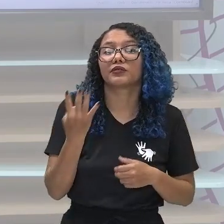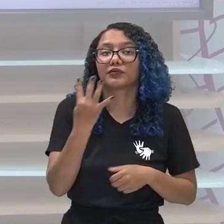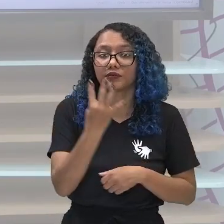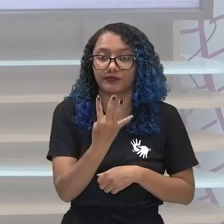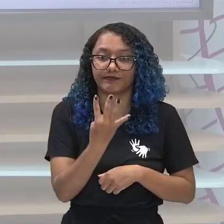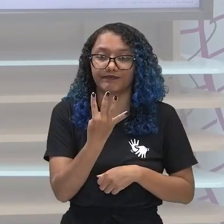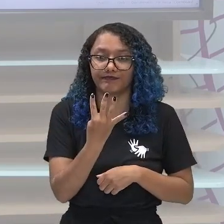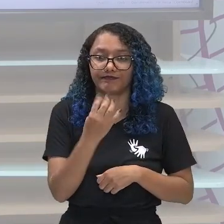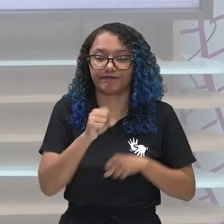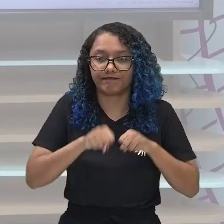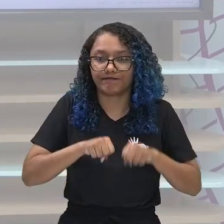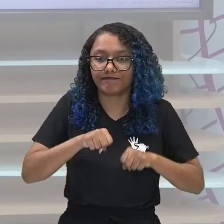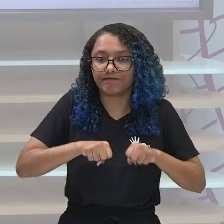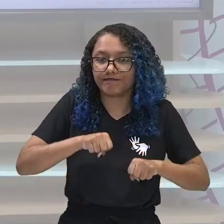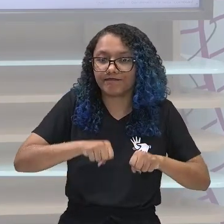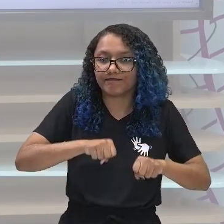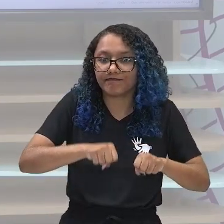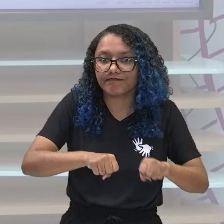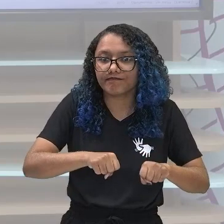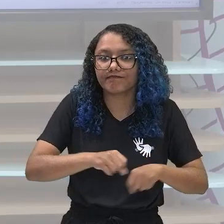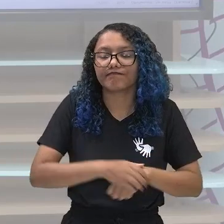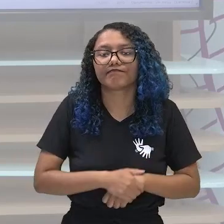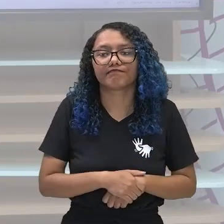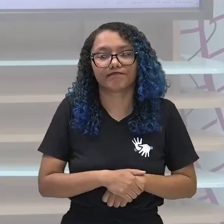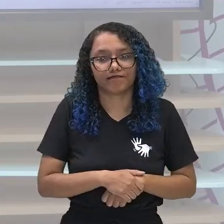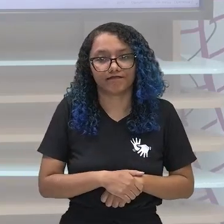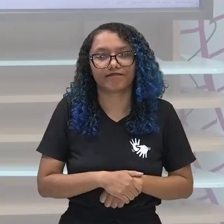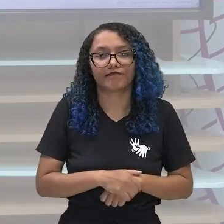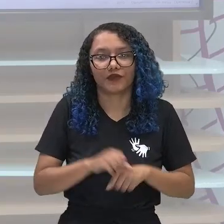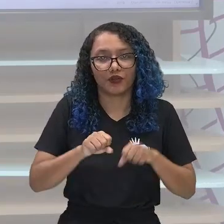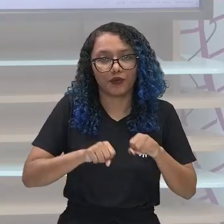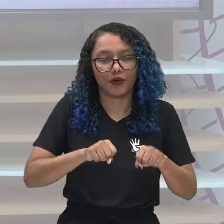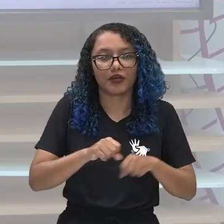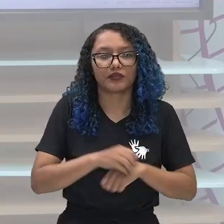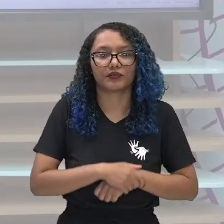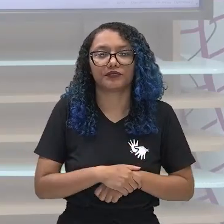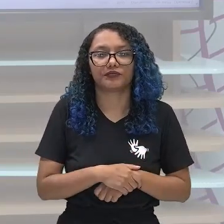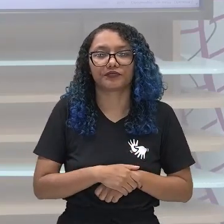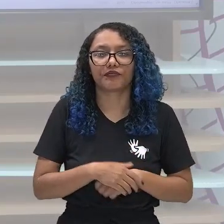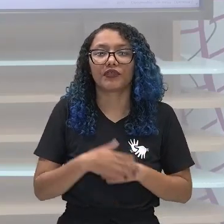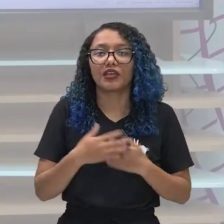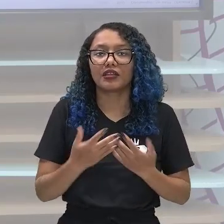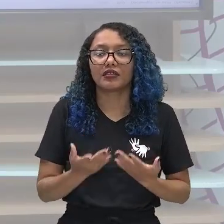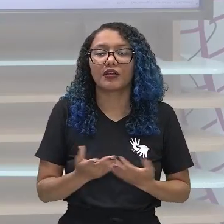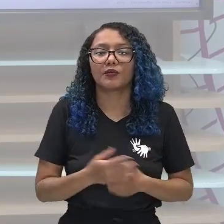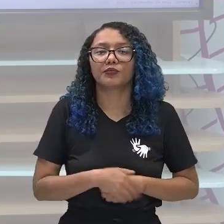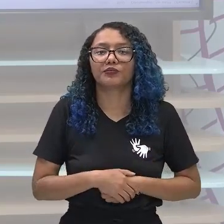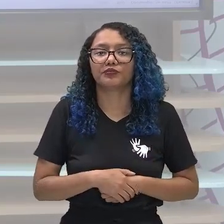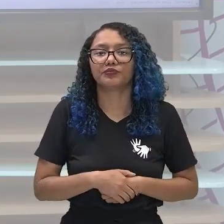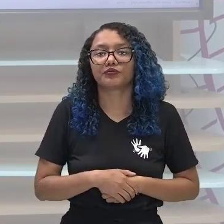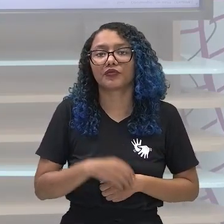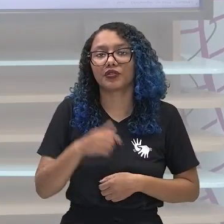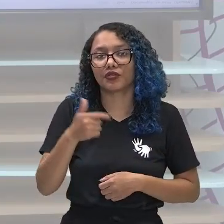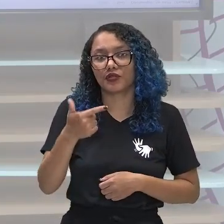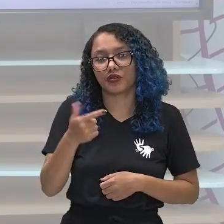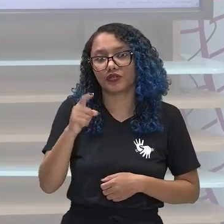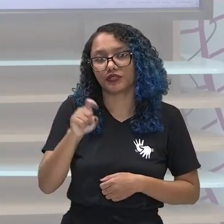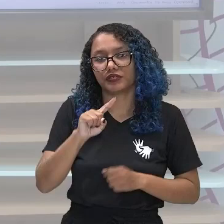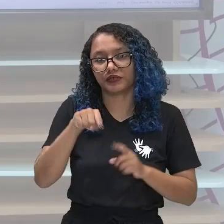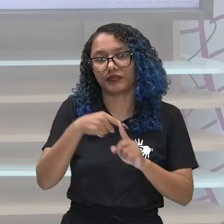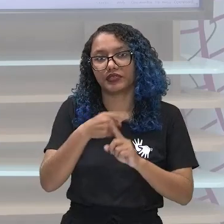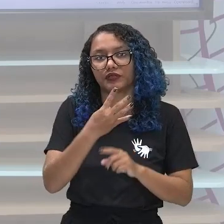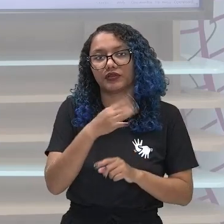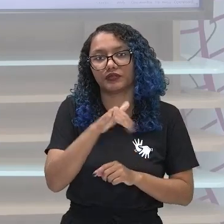membros inferiores, ou seja, 4 patas. Então, 2x mais 4y igual a 48.